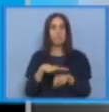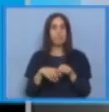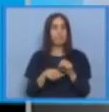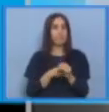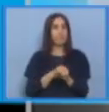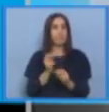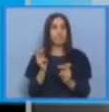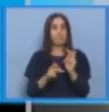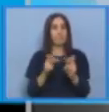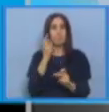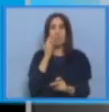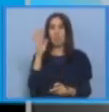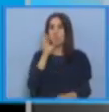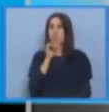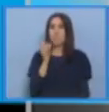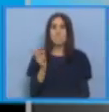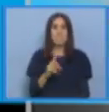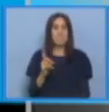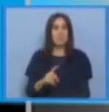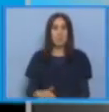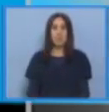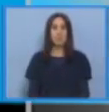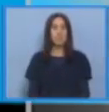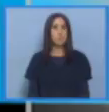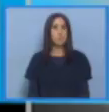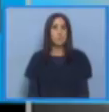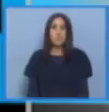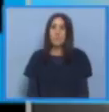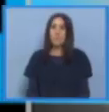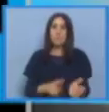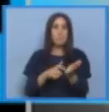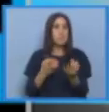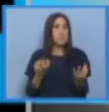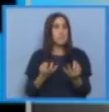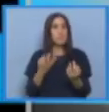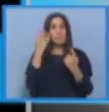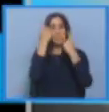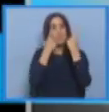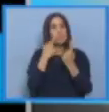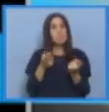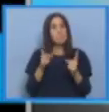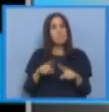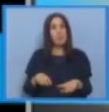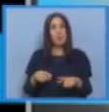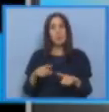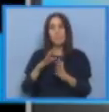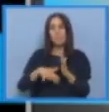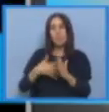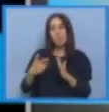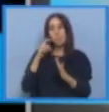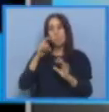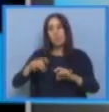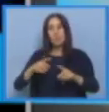estas catástrofes na Ásia são muito comuns, que é preciso de facto repensar e montar planos de